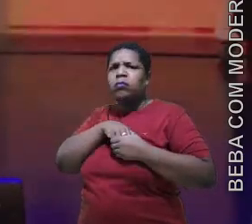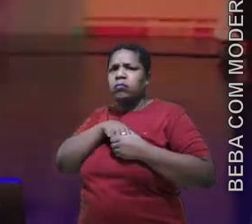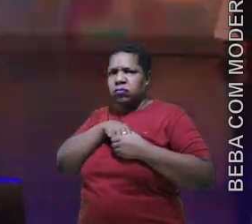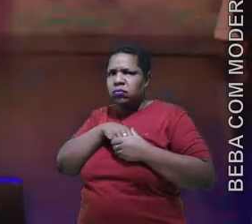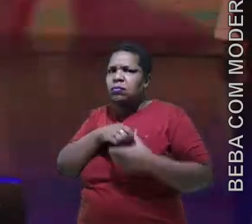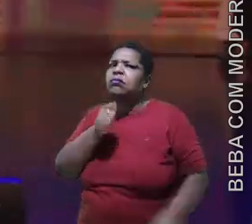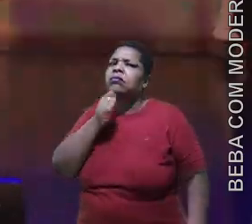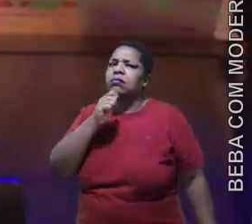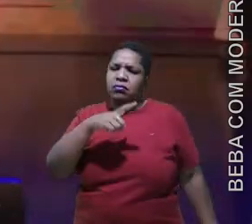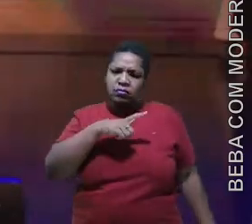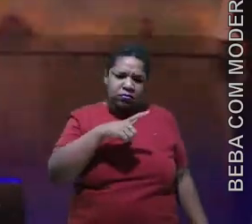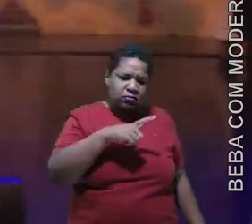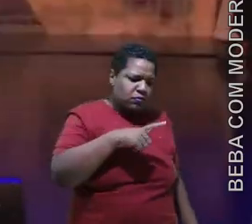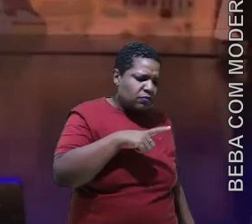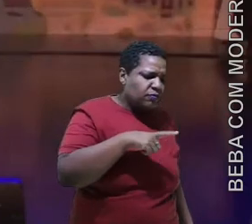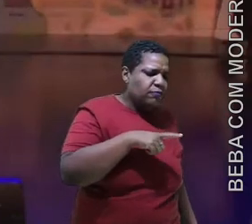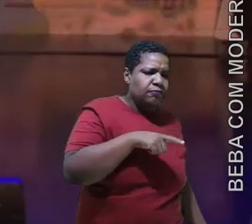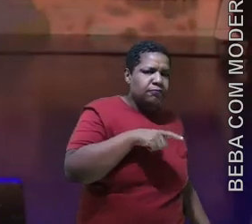de